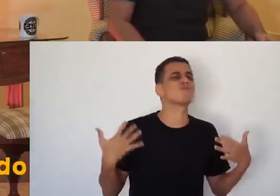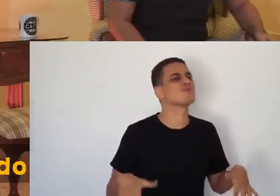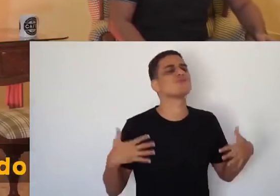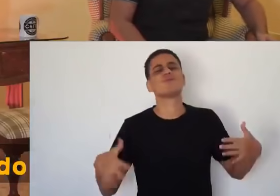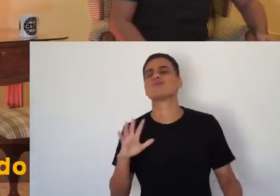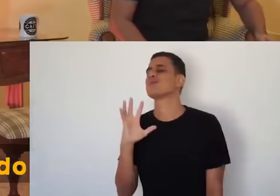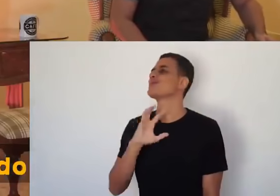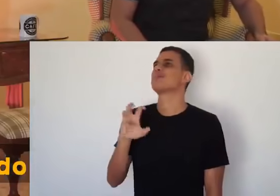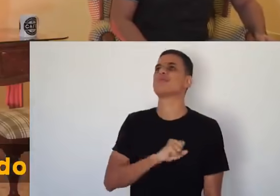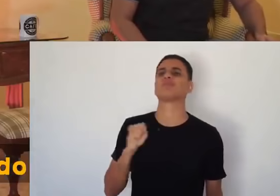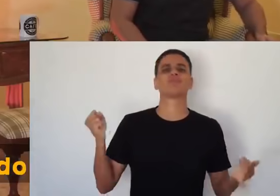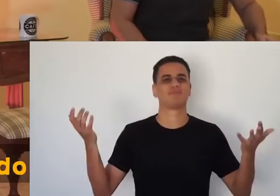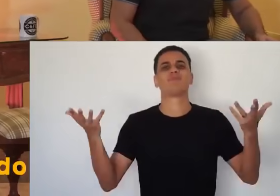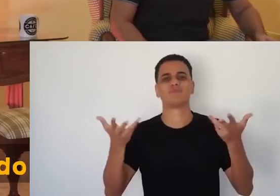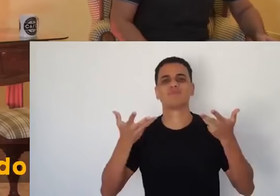teu